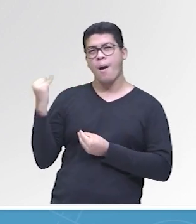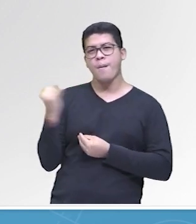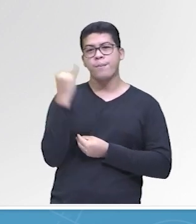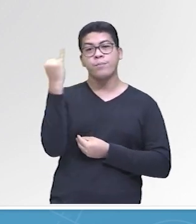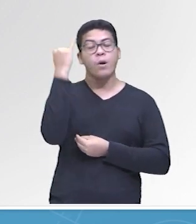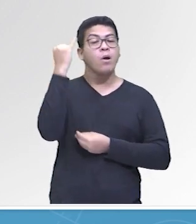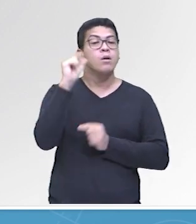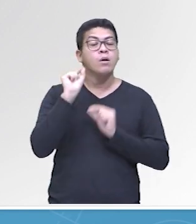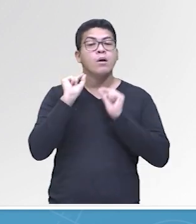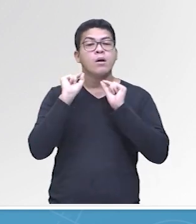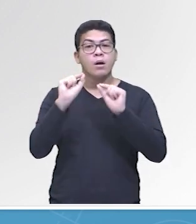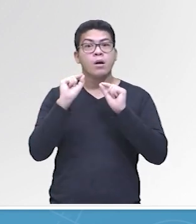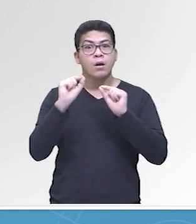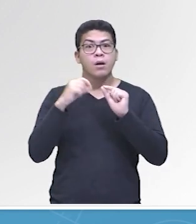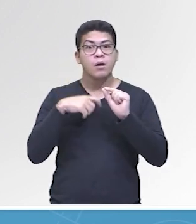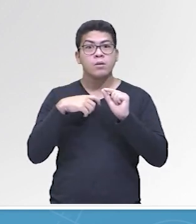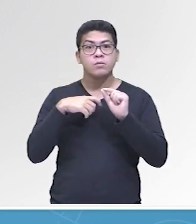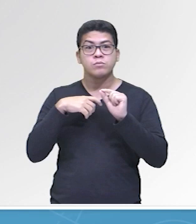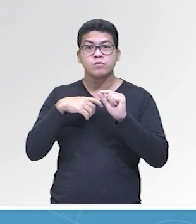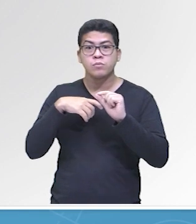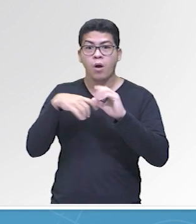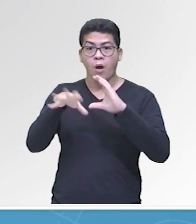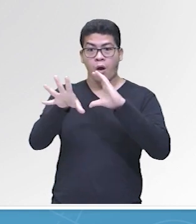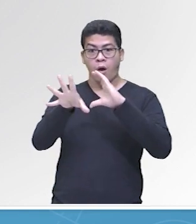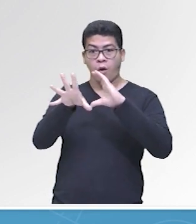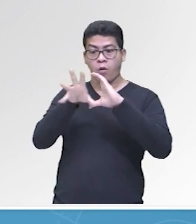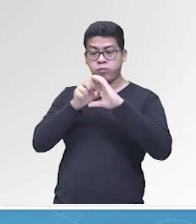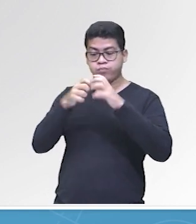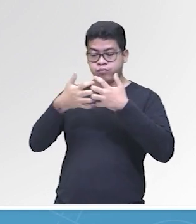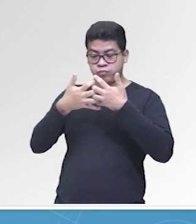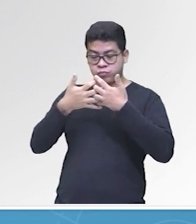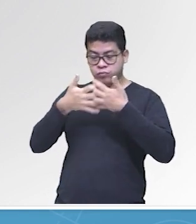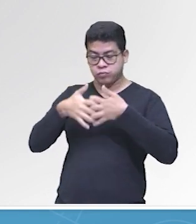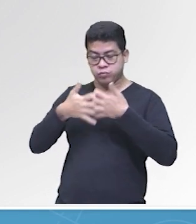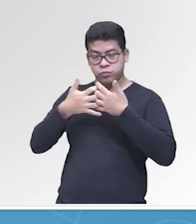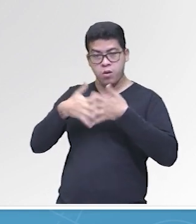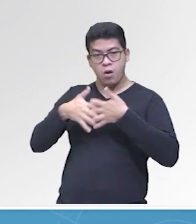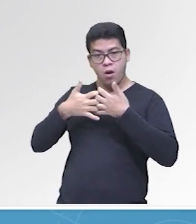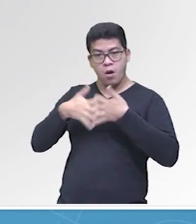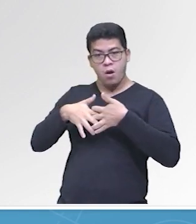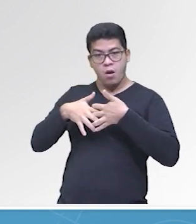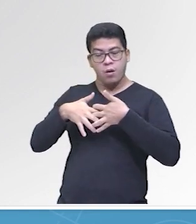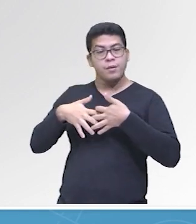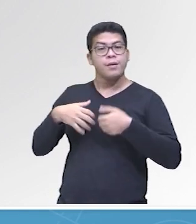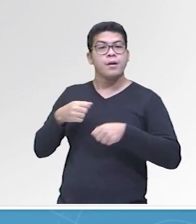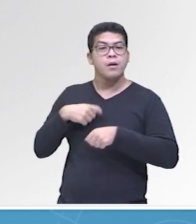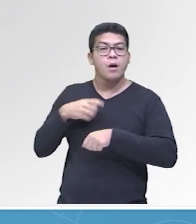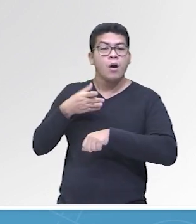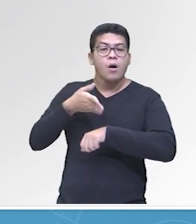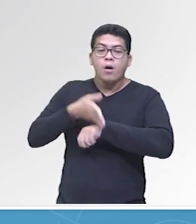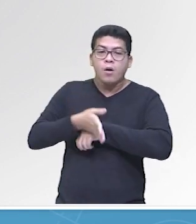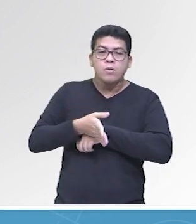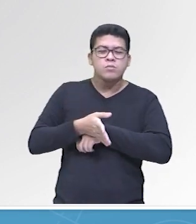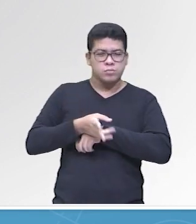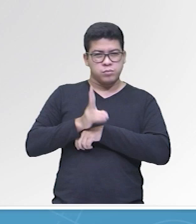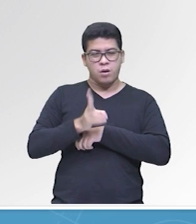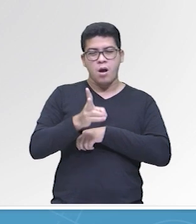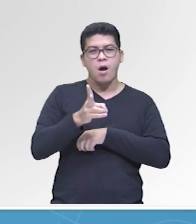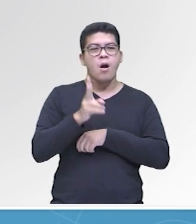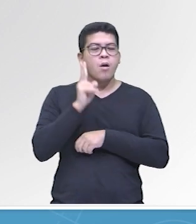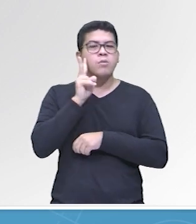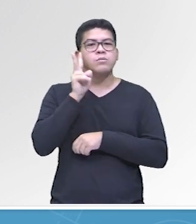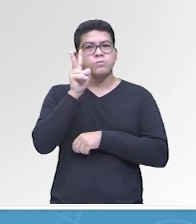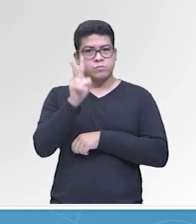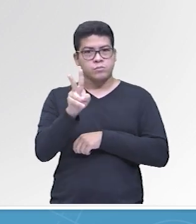são responsáveis pela síntese de proteínas, eles participam aí da síntese de proteínas. Nós vamos ver mais à frente que